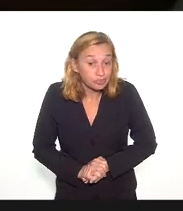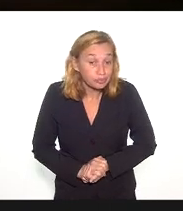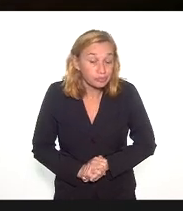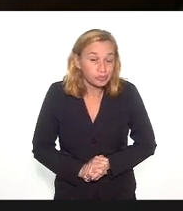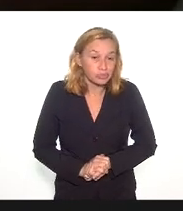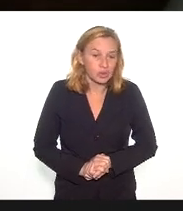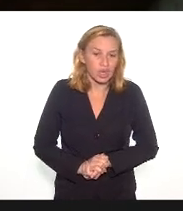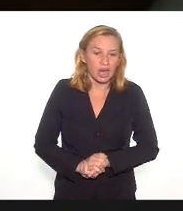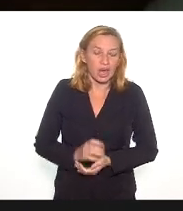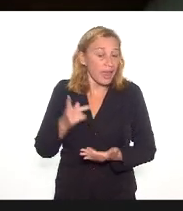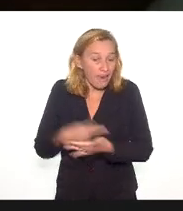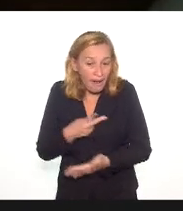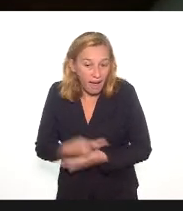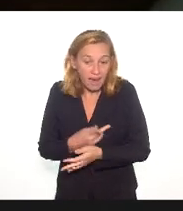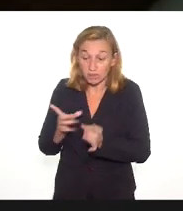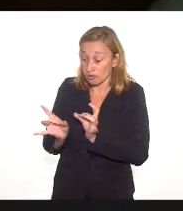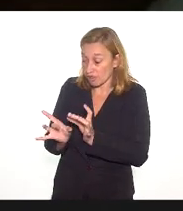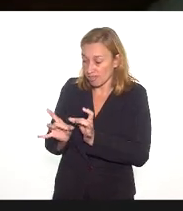Isso é um erro.